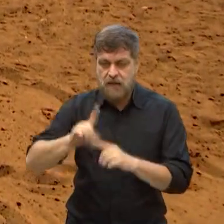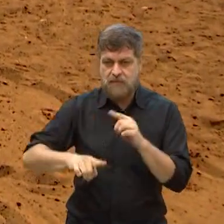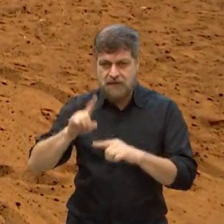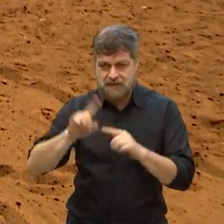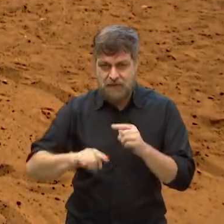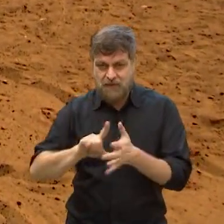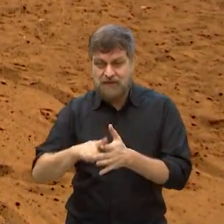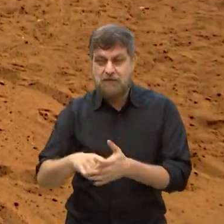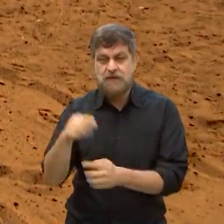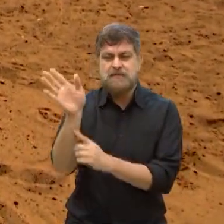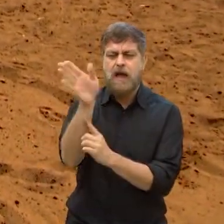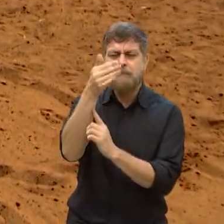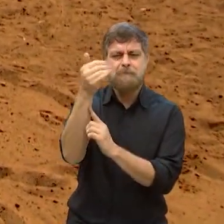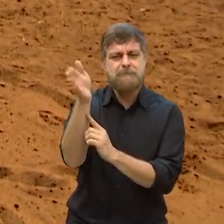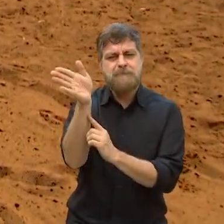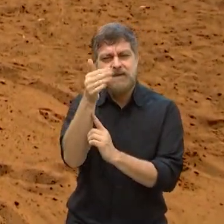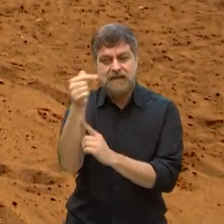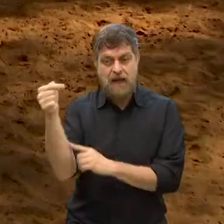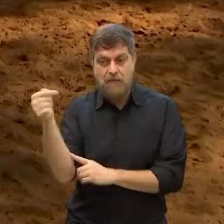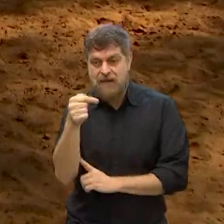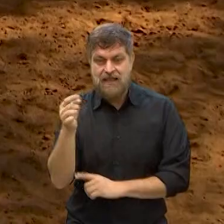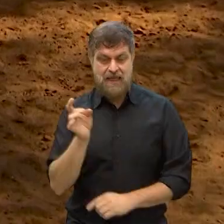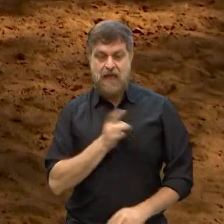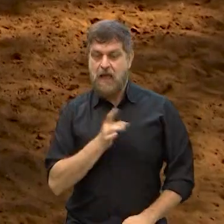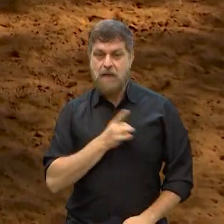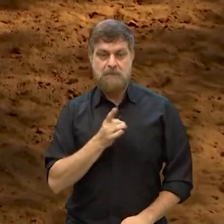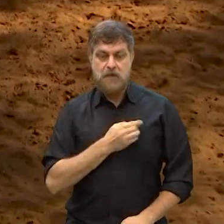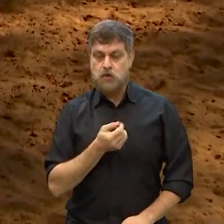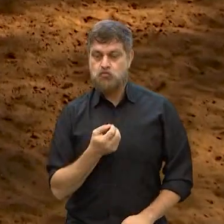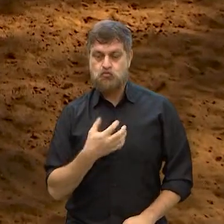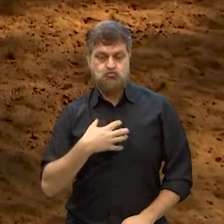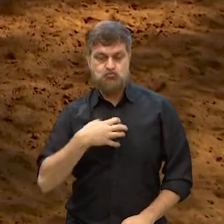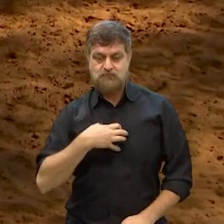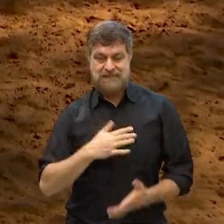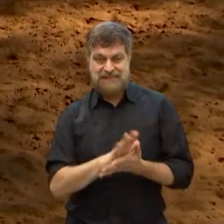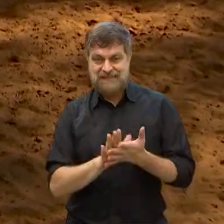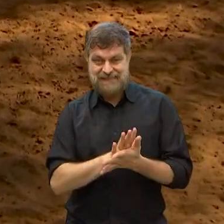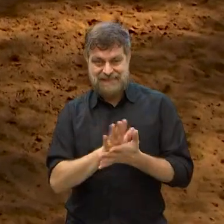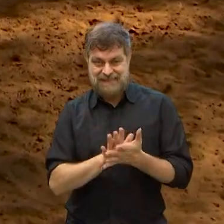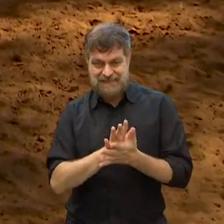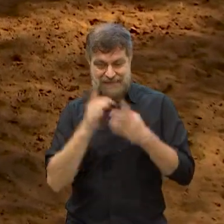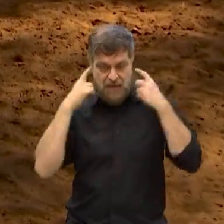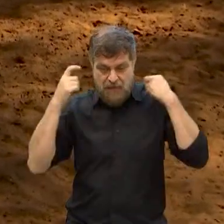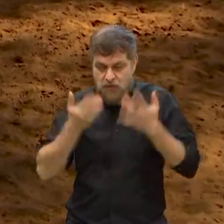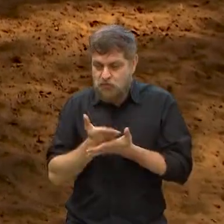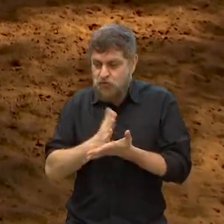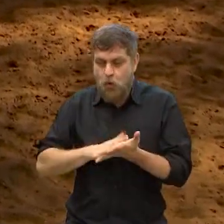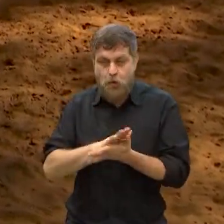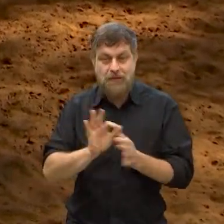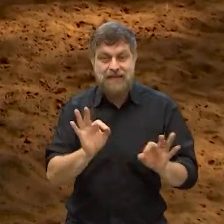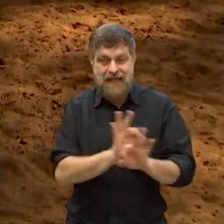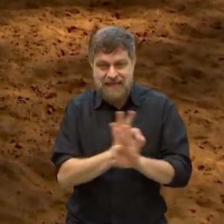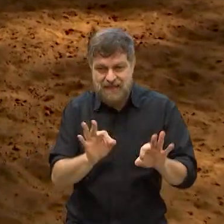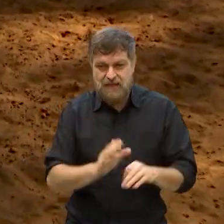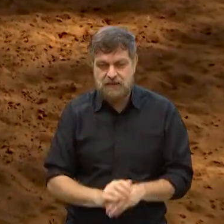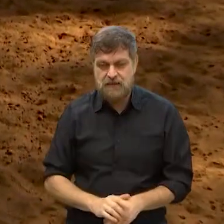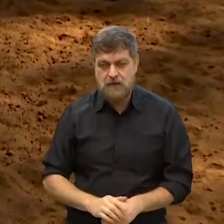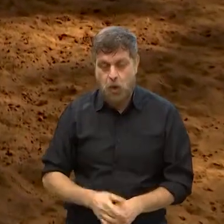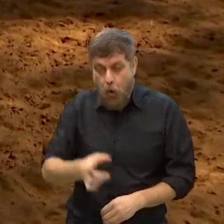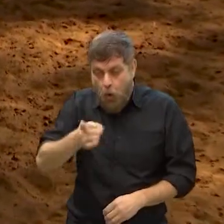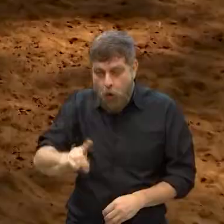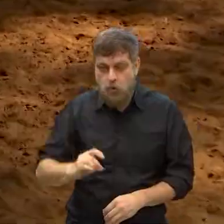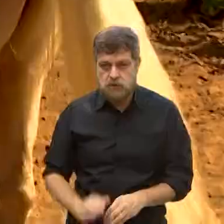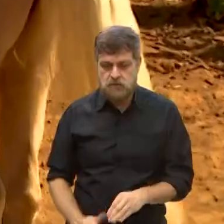contato é com esta vara. E depois a bandeira, para estimular e fazer com que eles não tenham medo de barulho ou